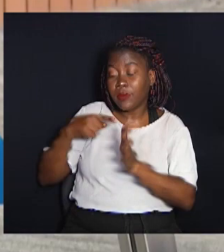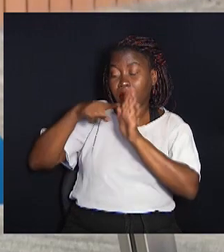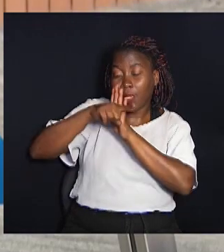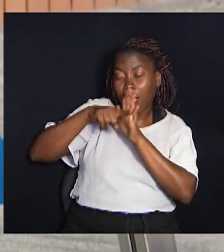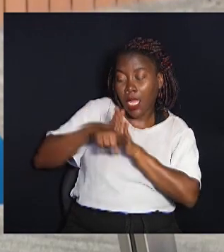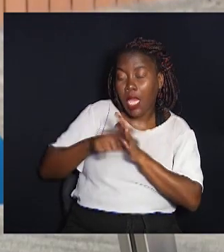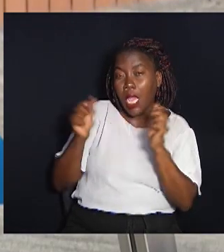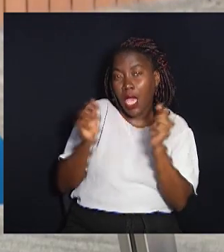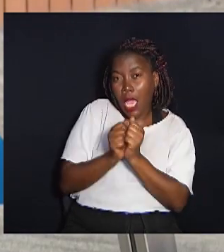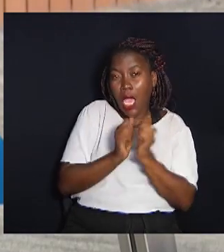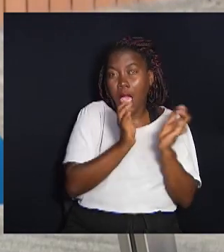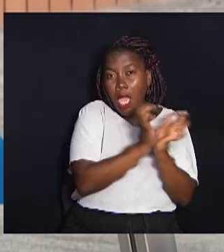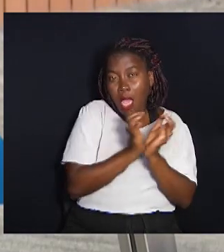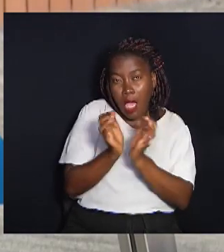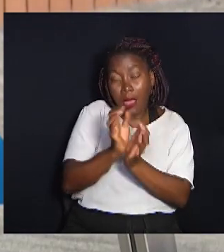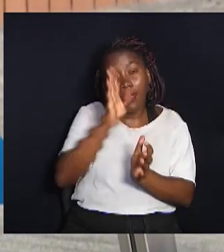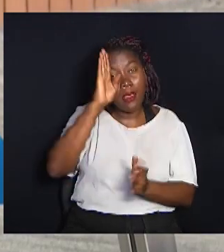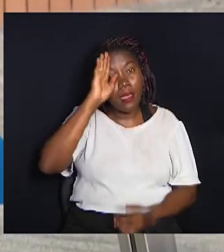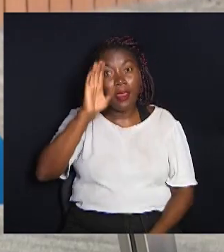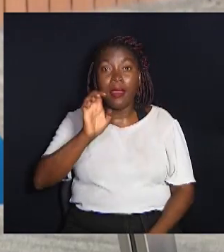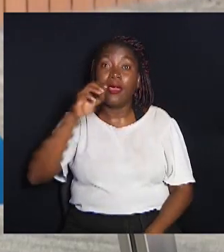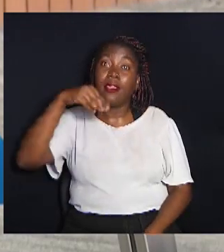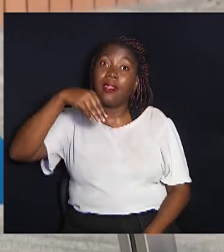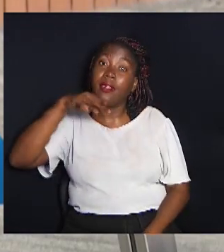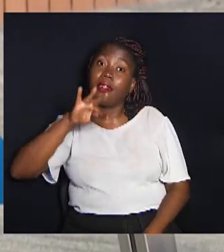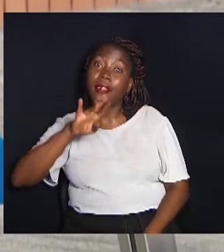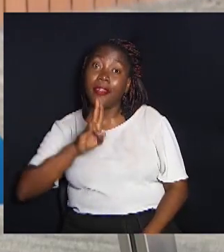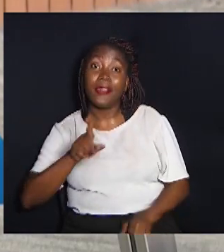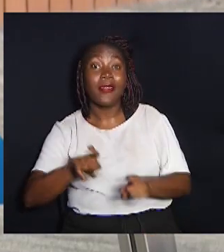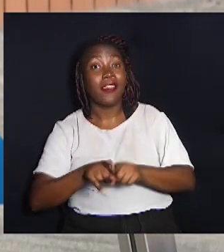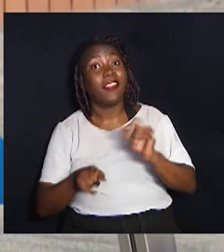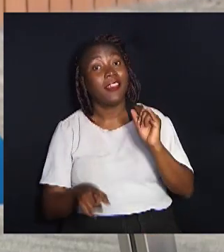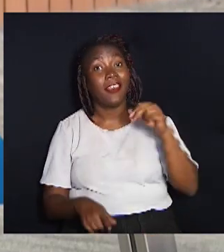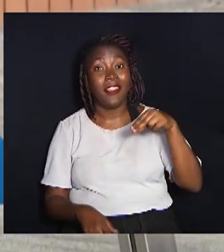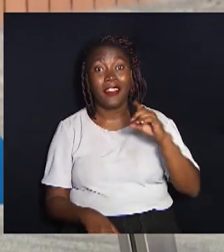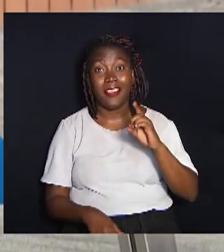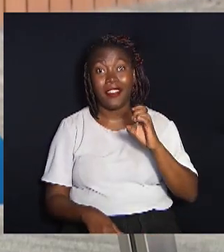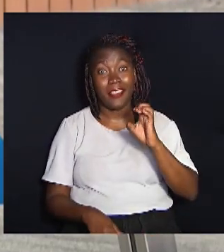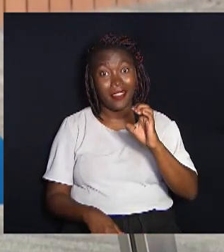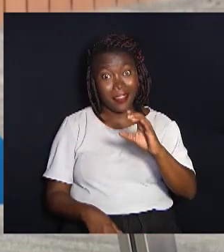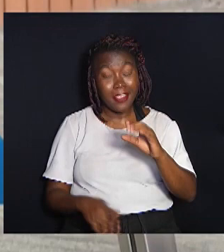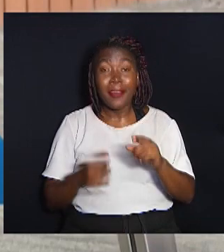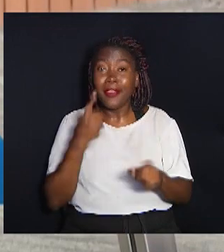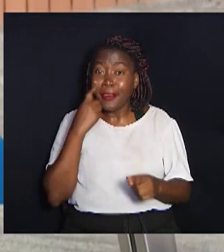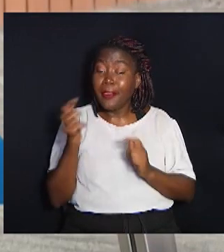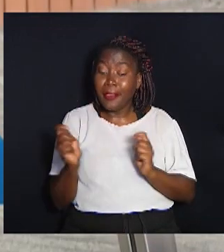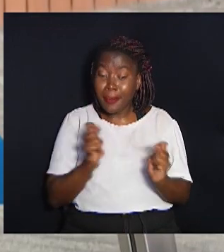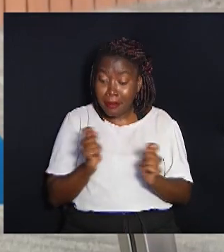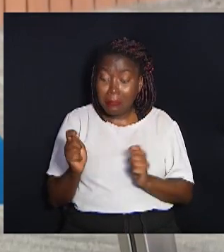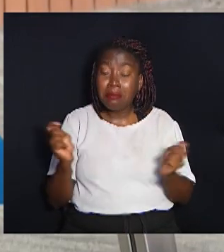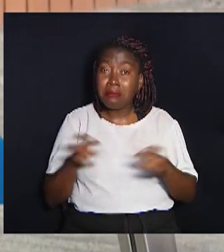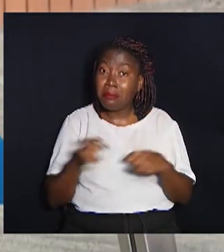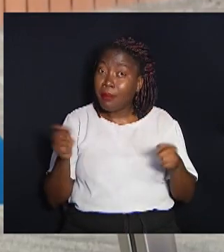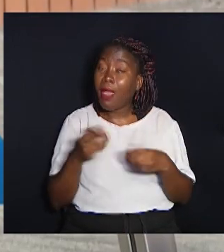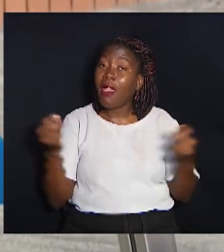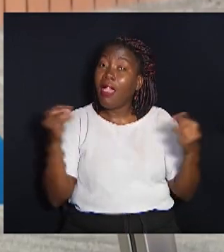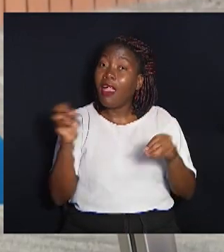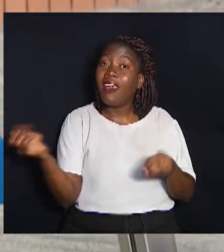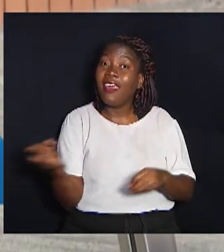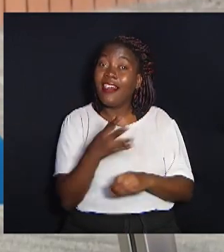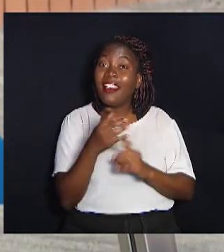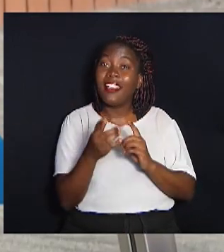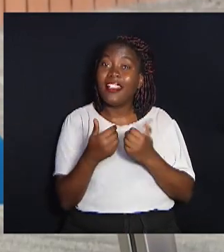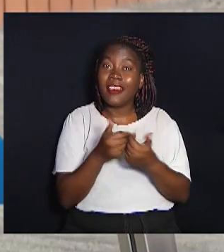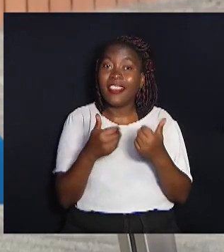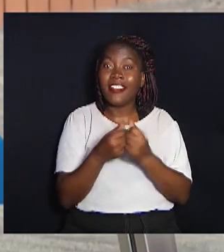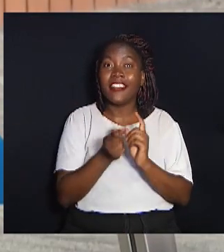órgãos, principalmente com a MTU e também juntamente com a INDEC, e vimos a viabilidade de implantar esta nova linha aí